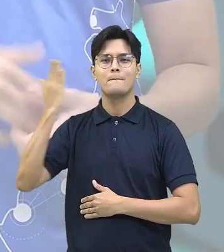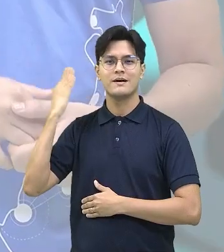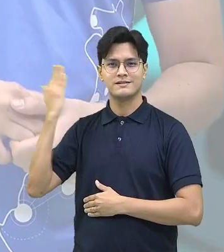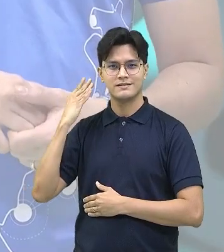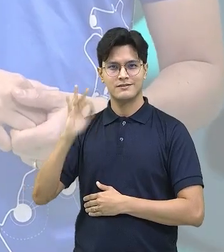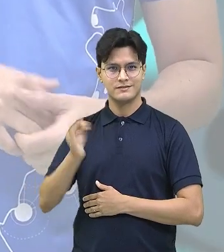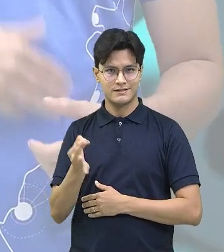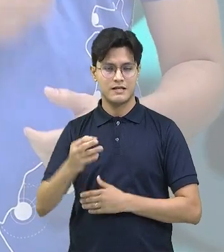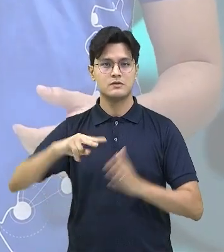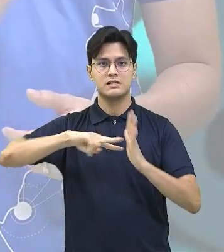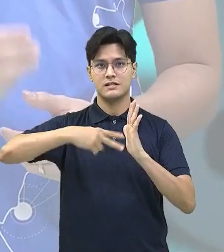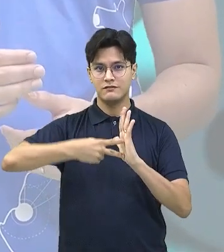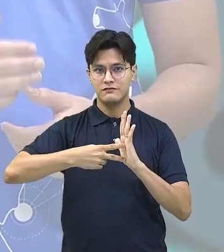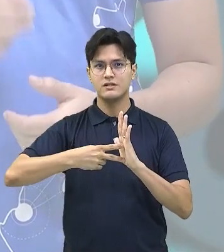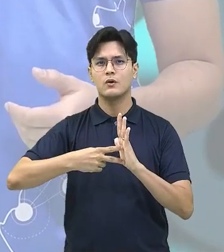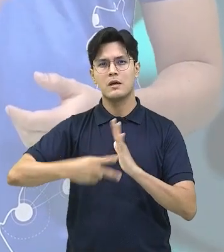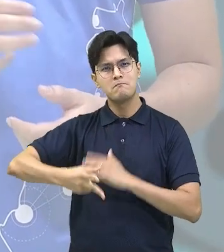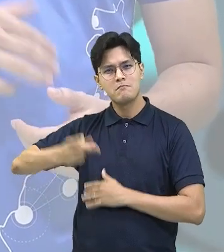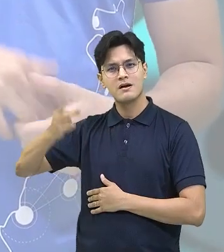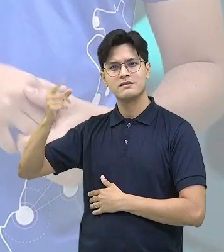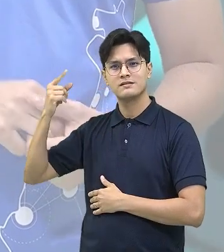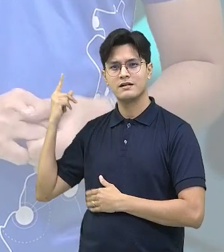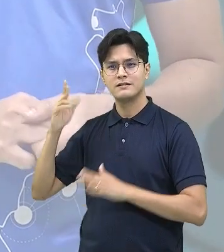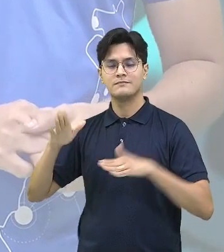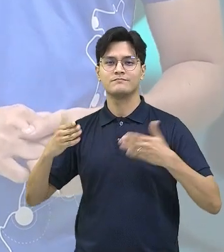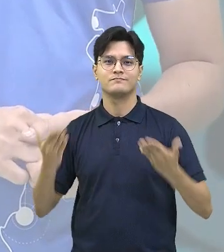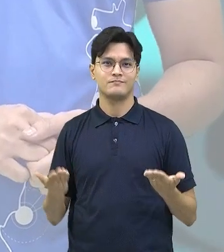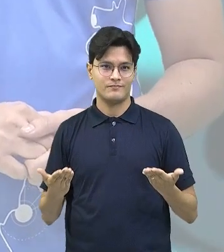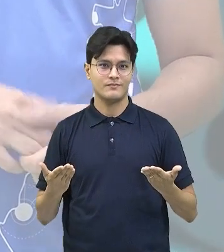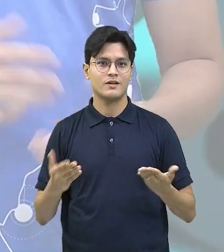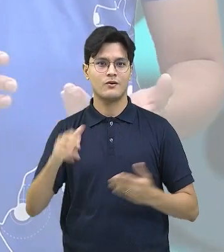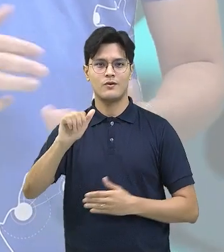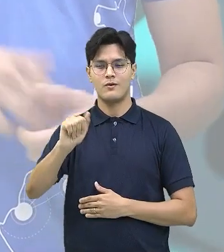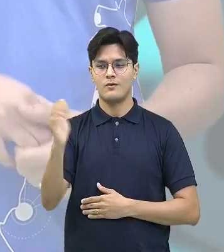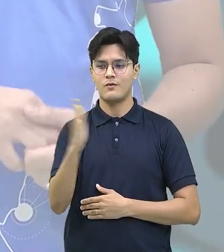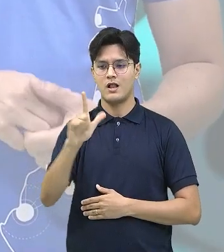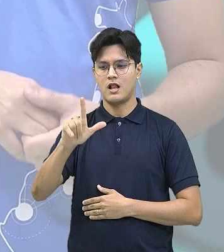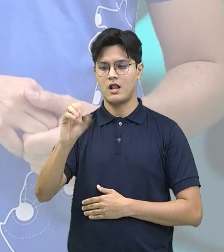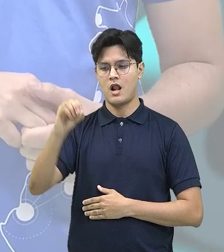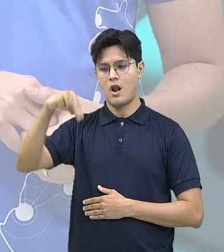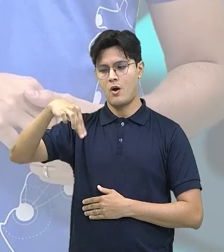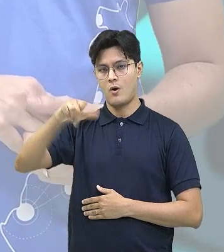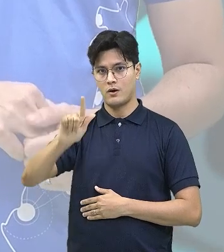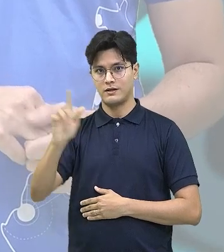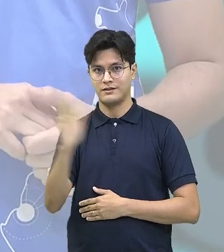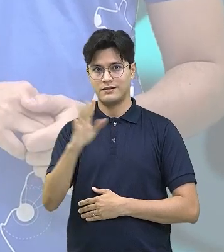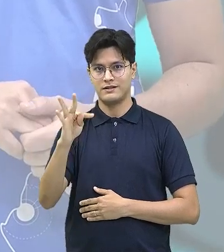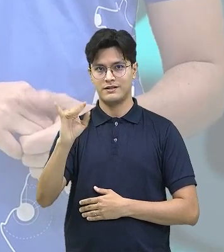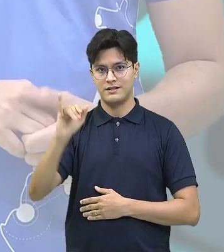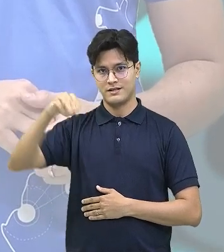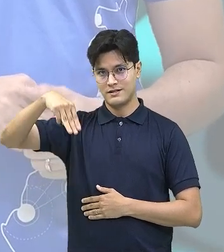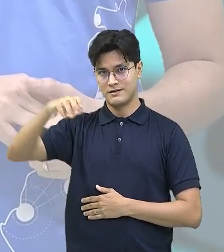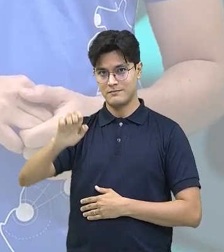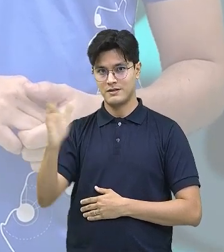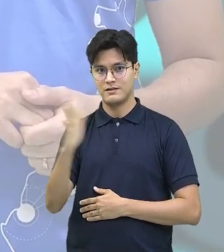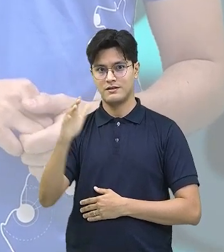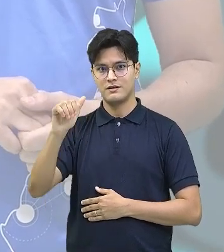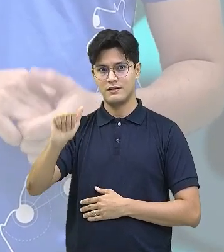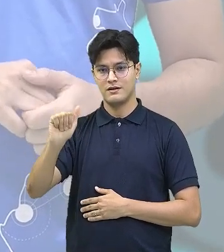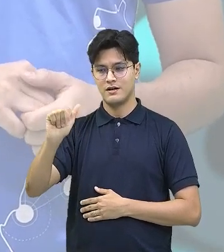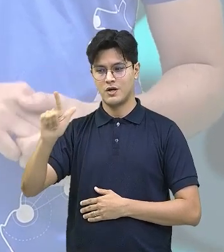muito tempo. Então, a long time ago. Aqui a gente tem algumas expressões também.